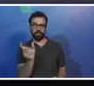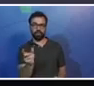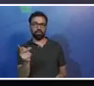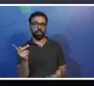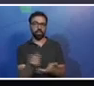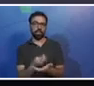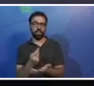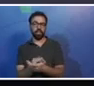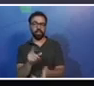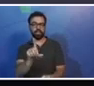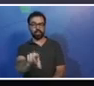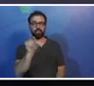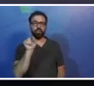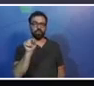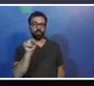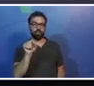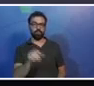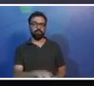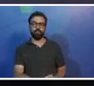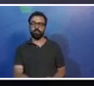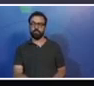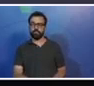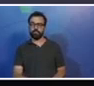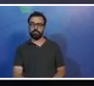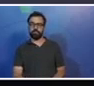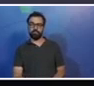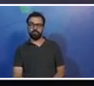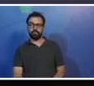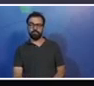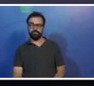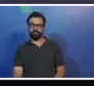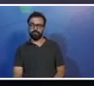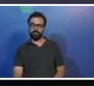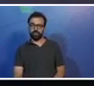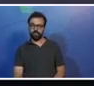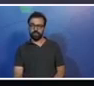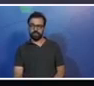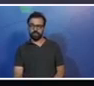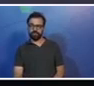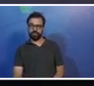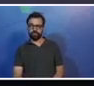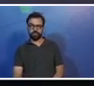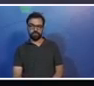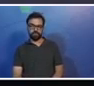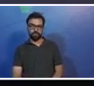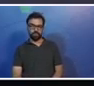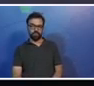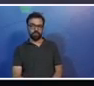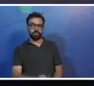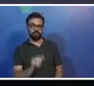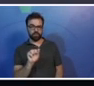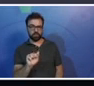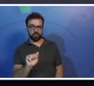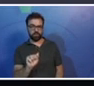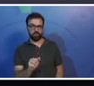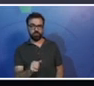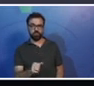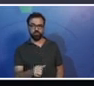aquelas alternativas em que as palavras estão grafadas corretamente. Então, vamos lá. Alternativa